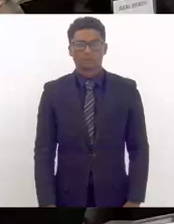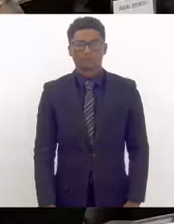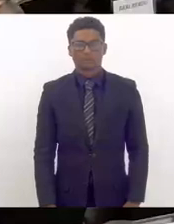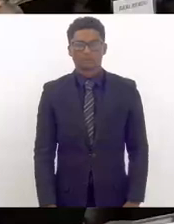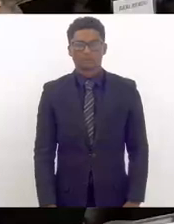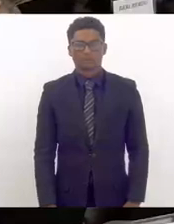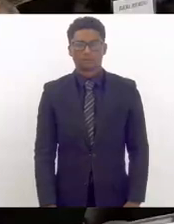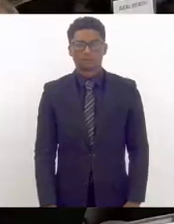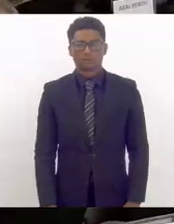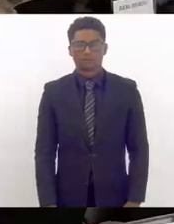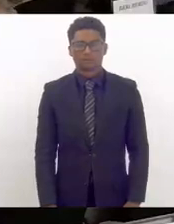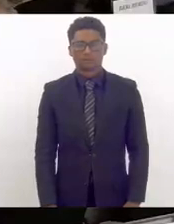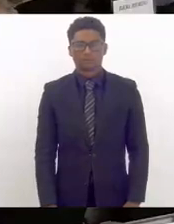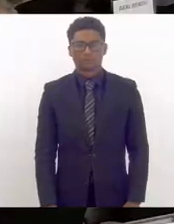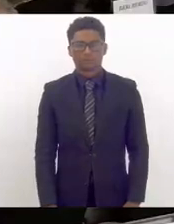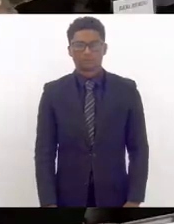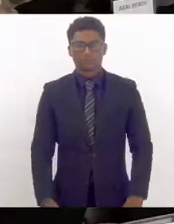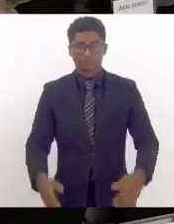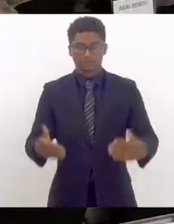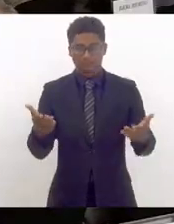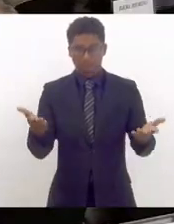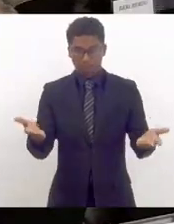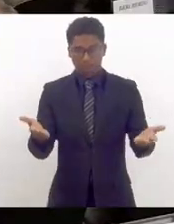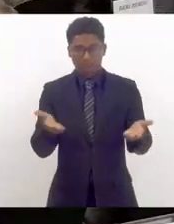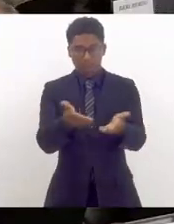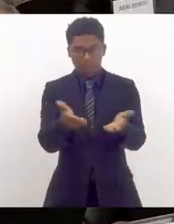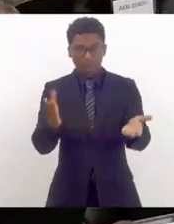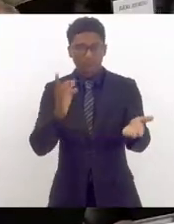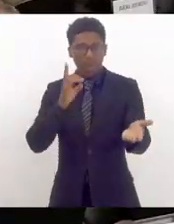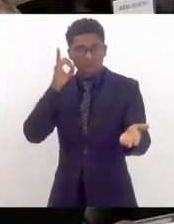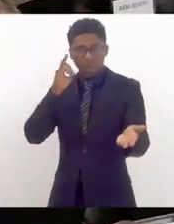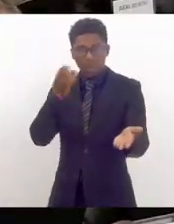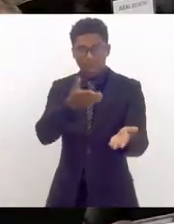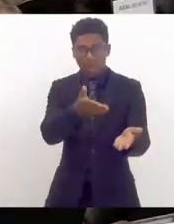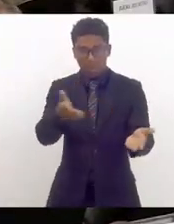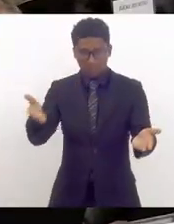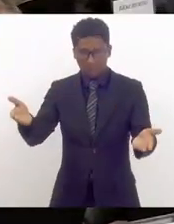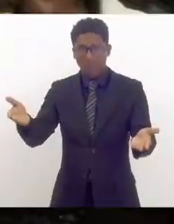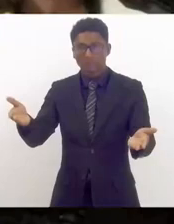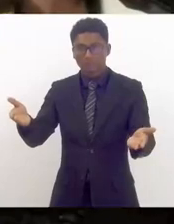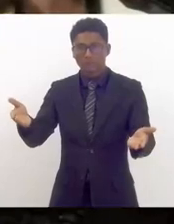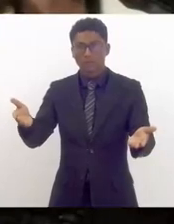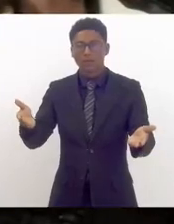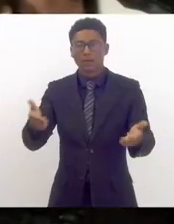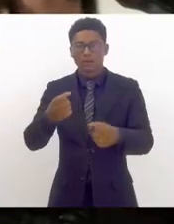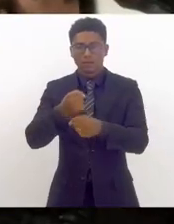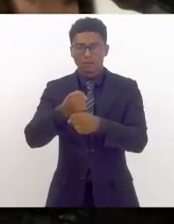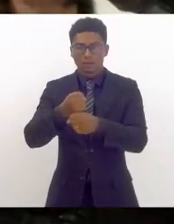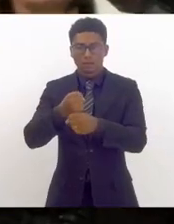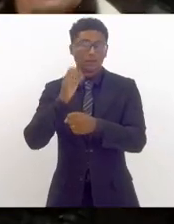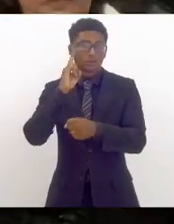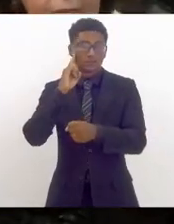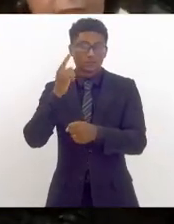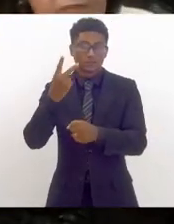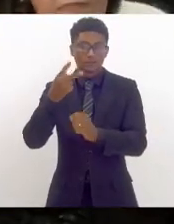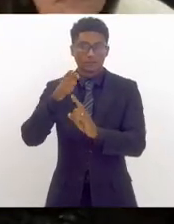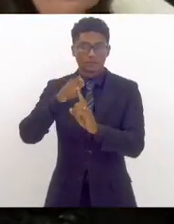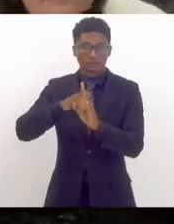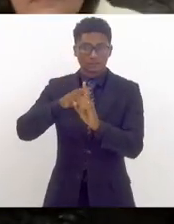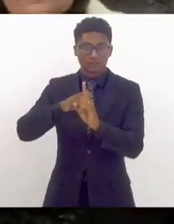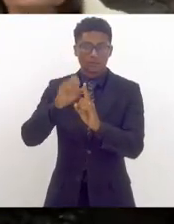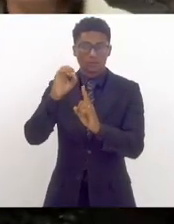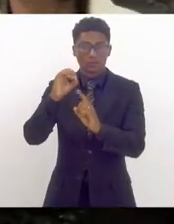Então, o termo de posse dos deputados estaduais eleitos no pleito de 2 de outubro de